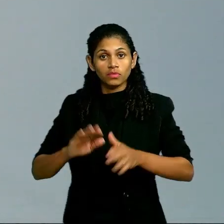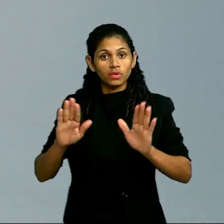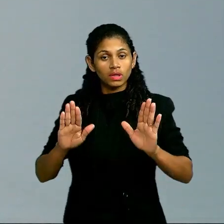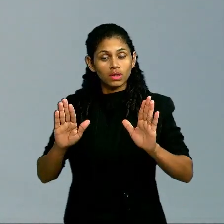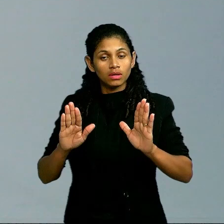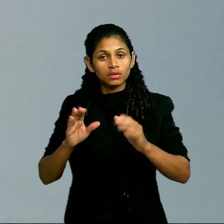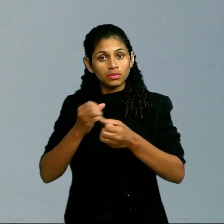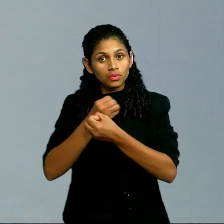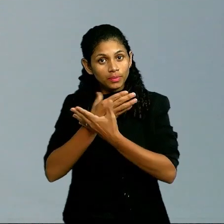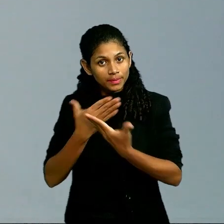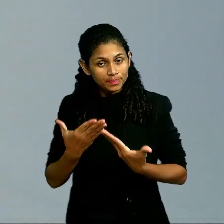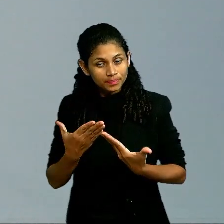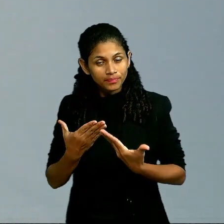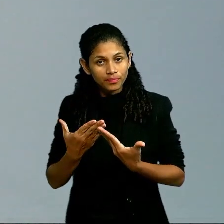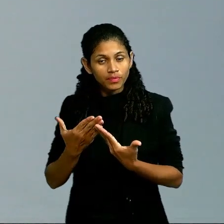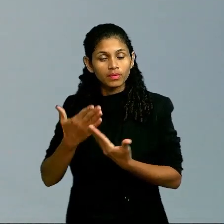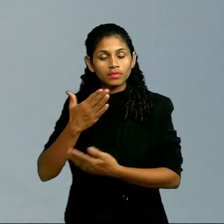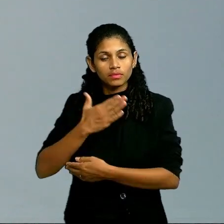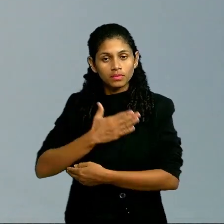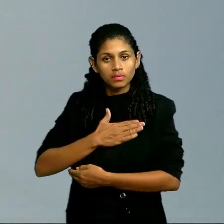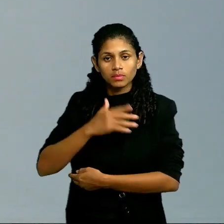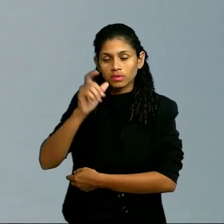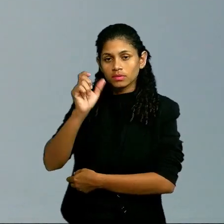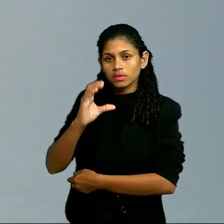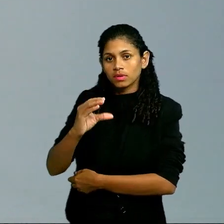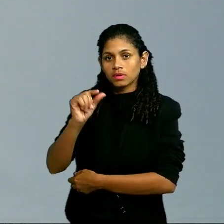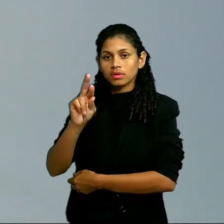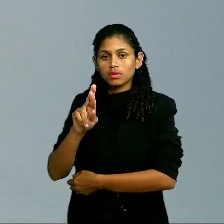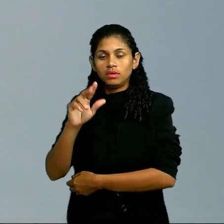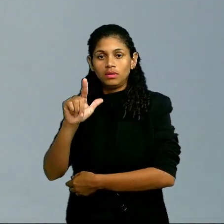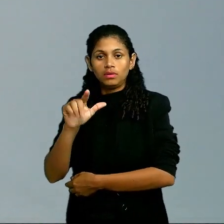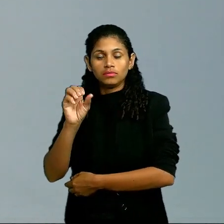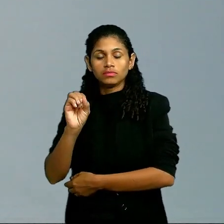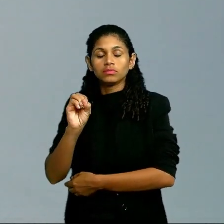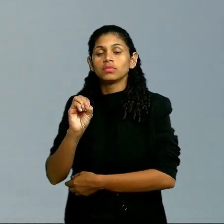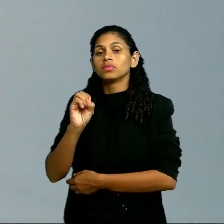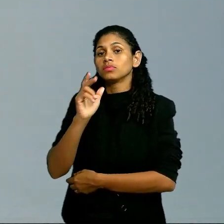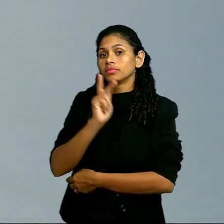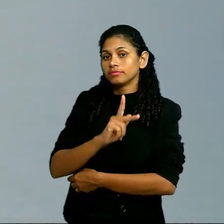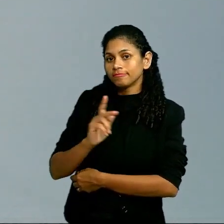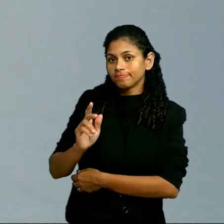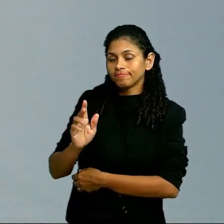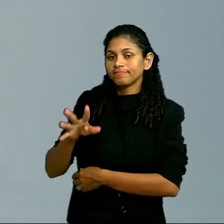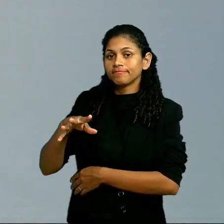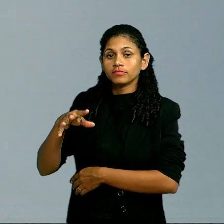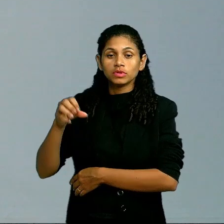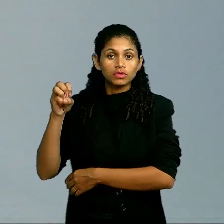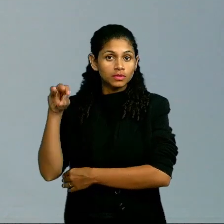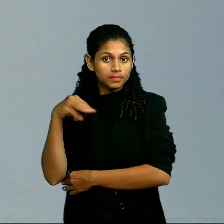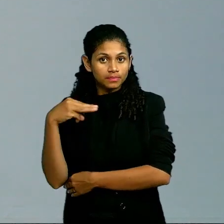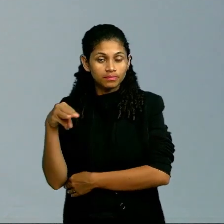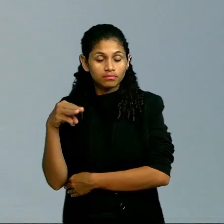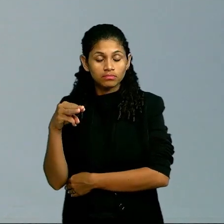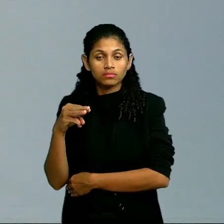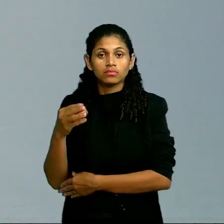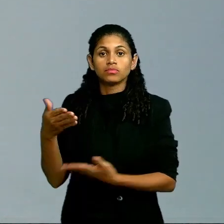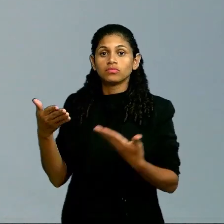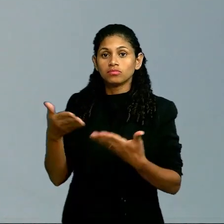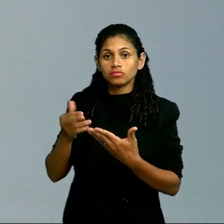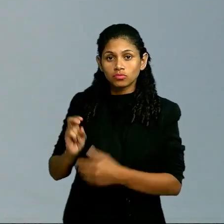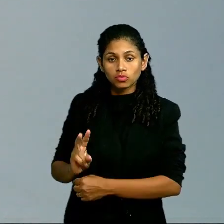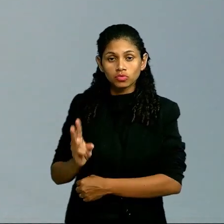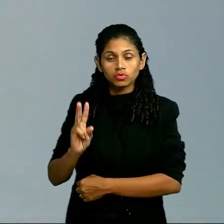Olá, tudo bem com vocês? Eu sou o professor Carlos, professor de matemática. E hoje a gente vai continuar falando de